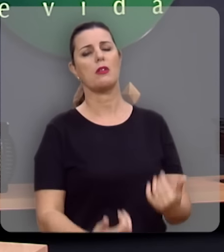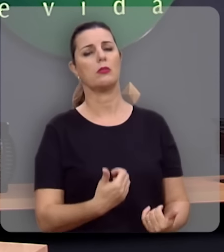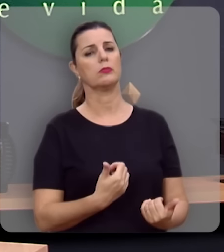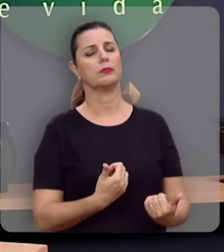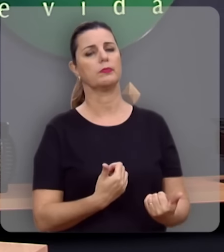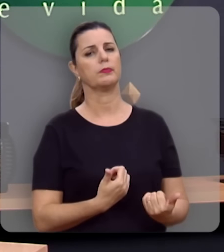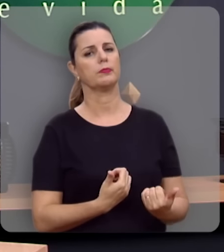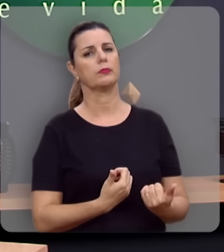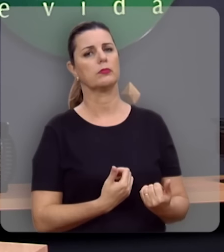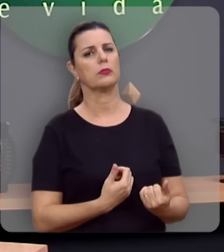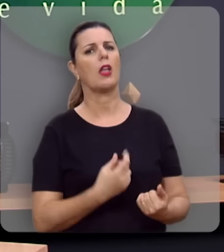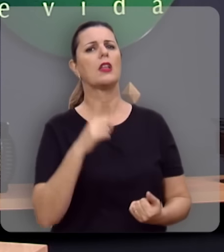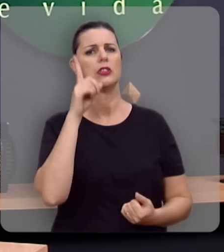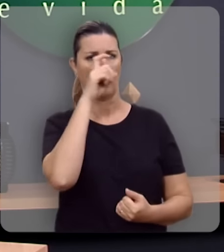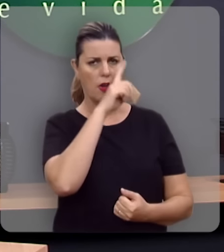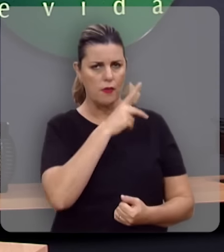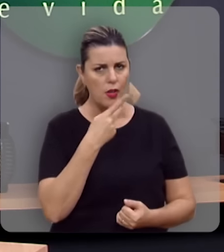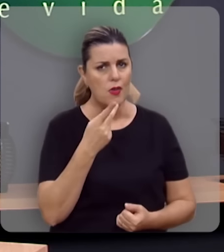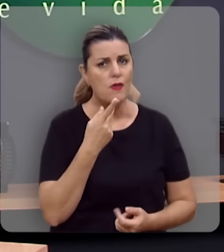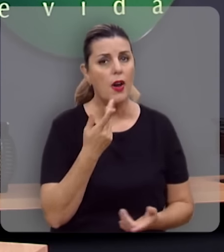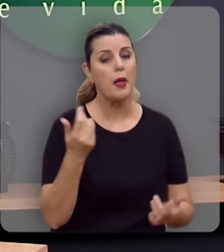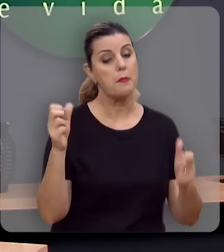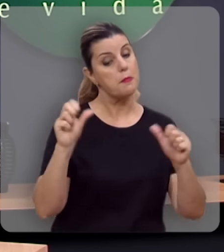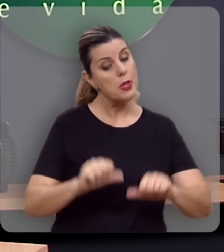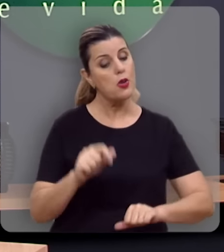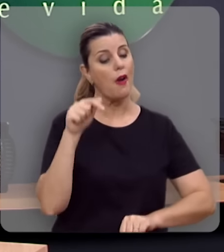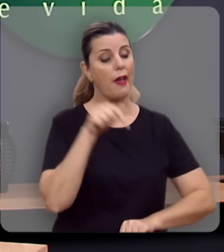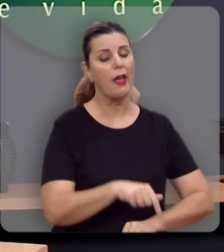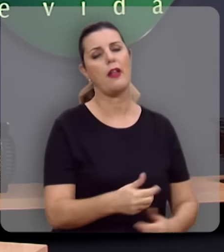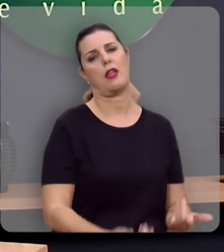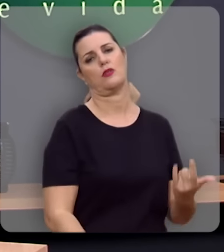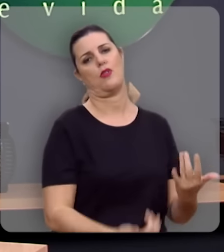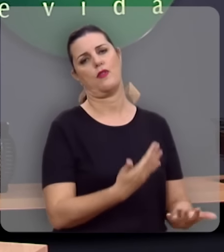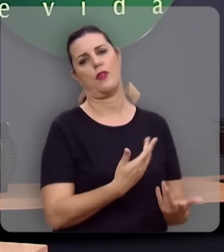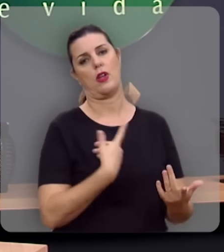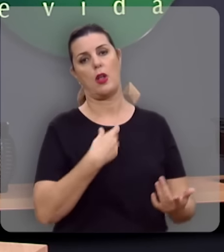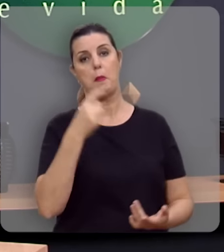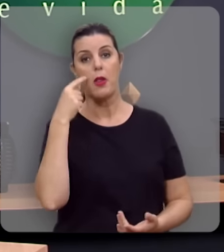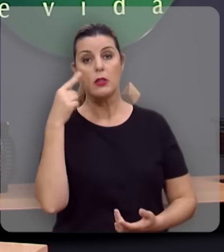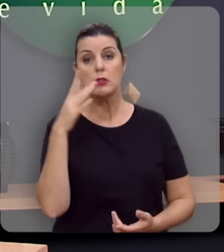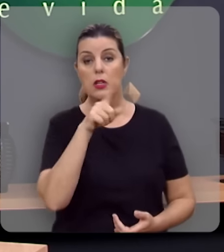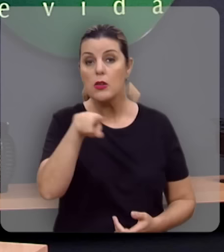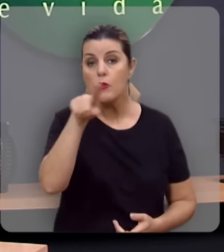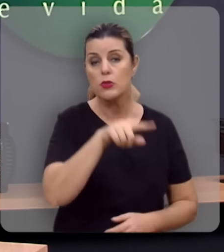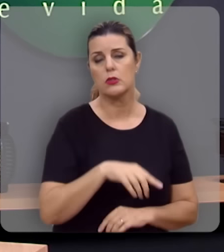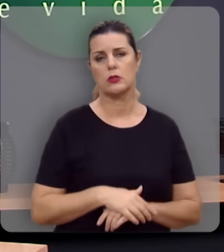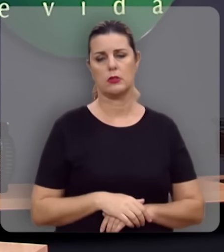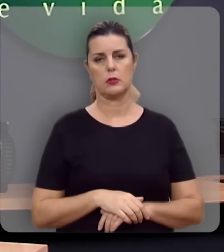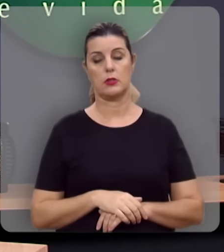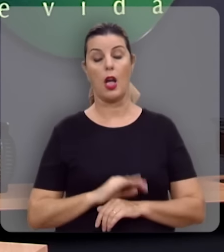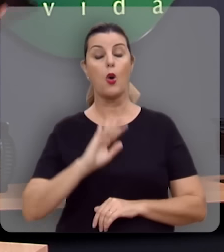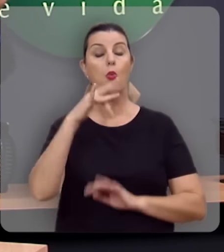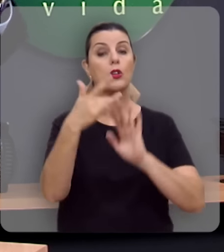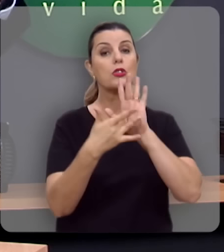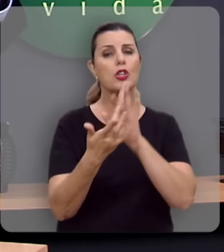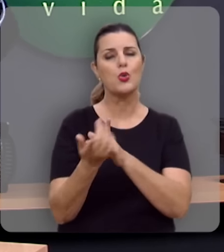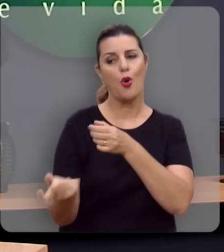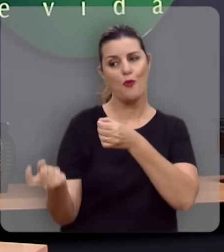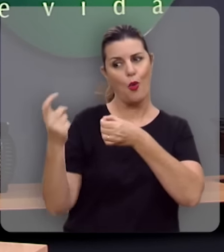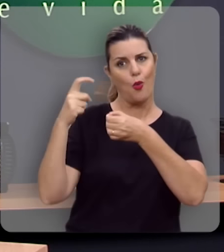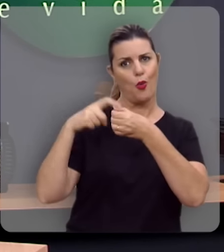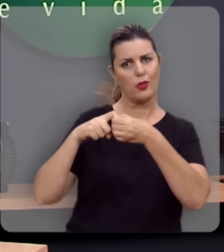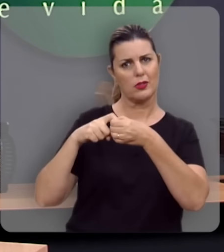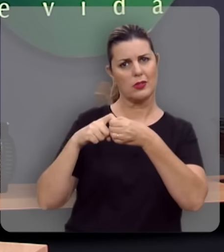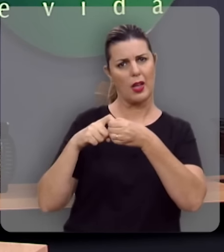do inferno. É duro dizer isso? Pior é ir para lá. Estou alertando você. Mas quando